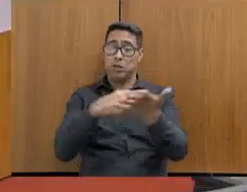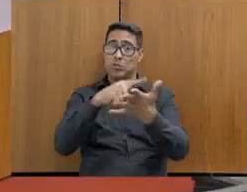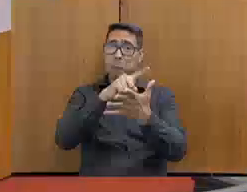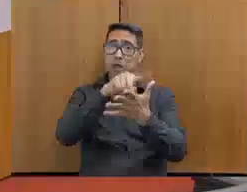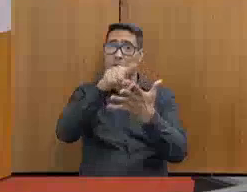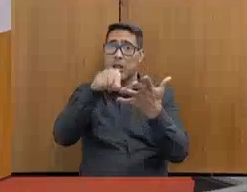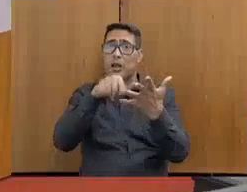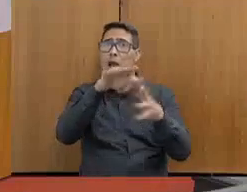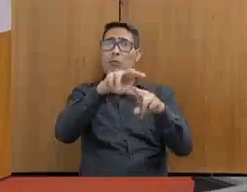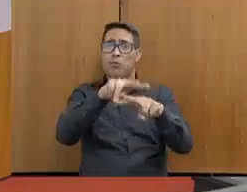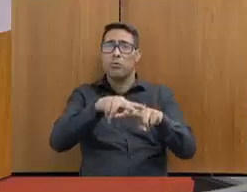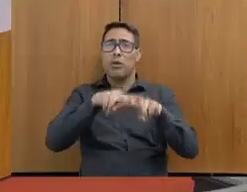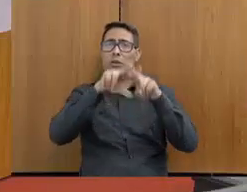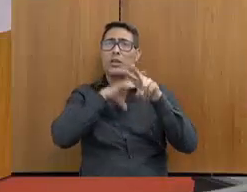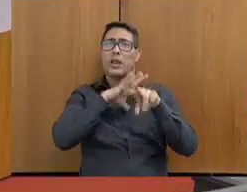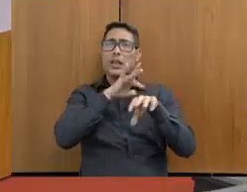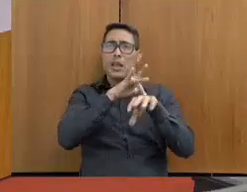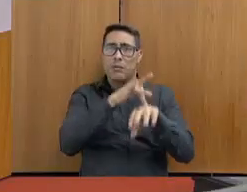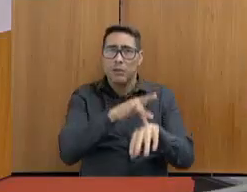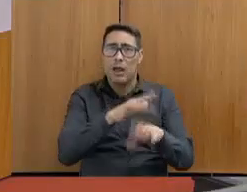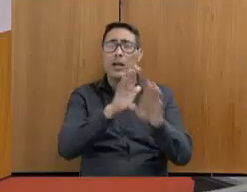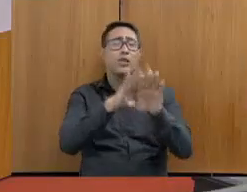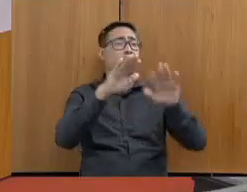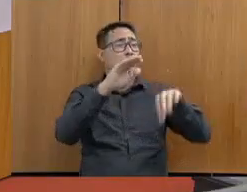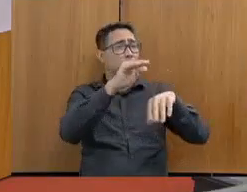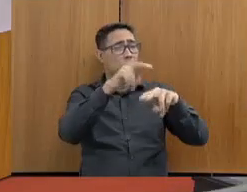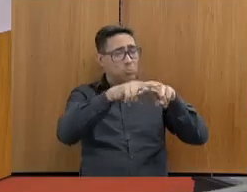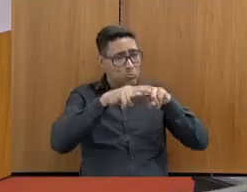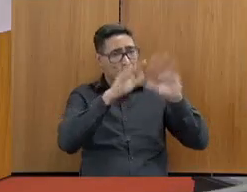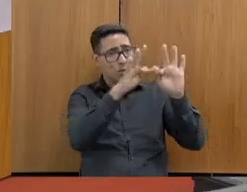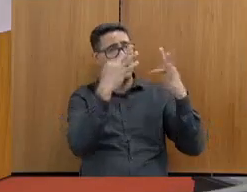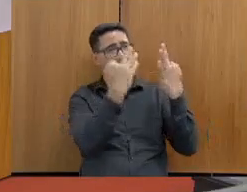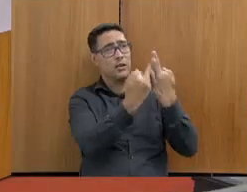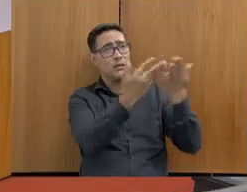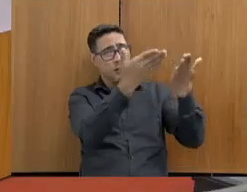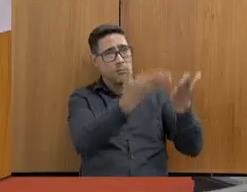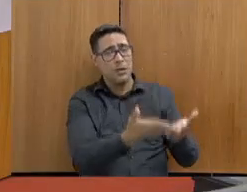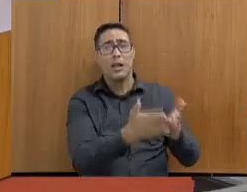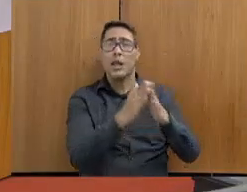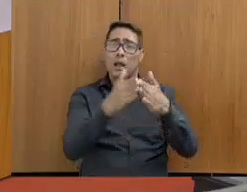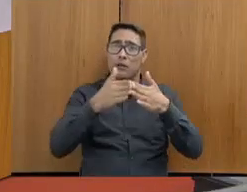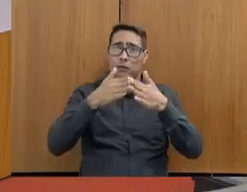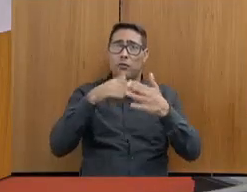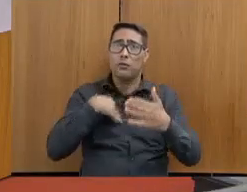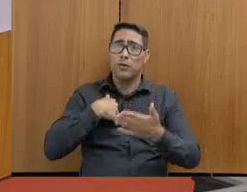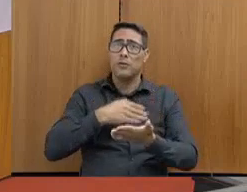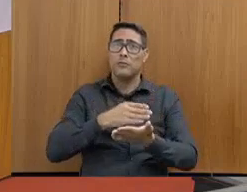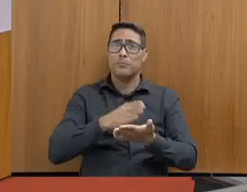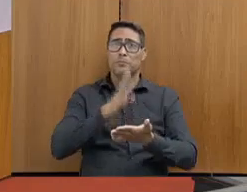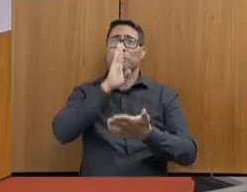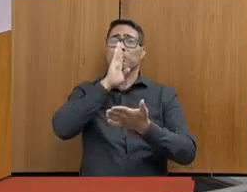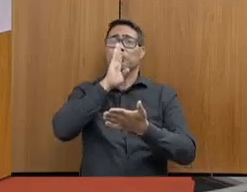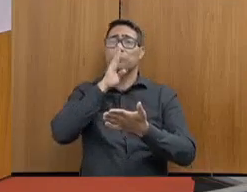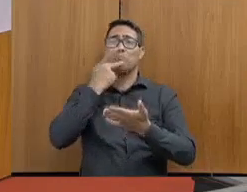sensibilidade e especialmente das famílias né eu vou me restringir a essas considerações